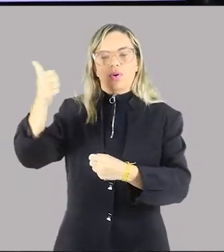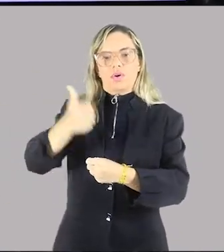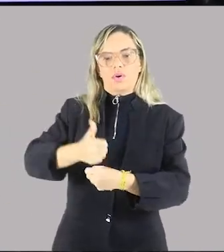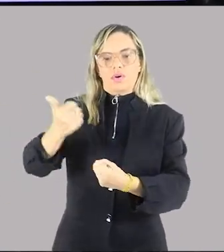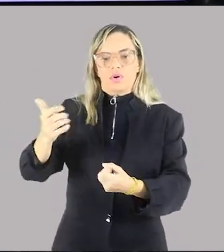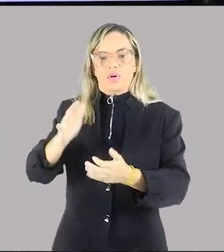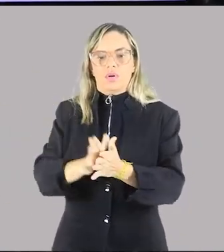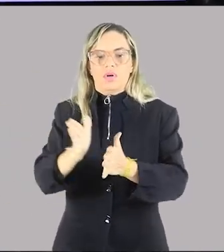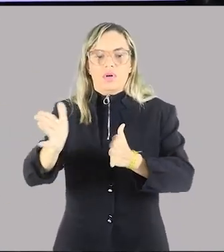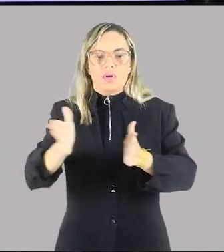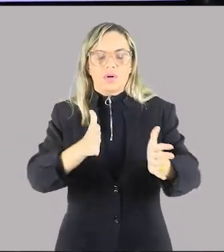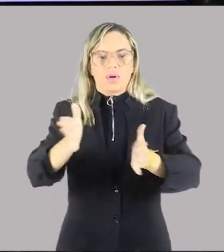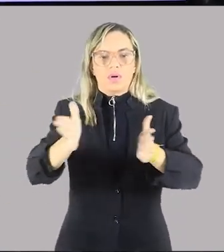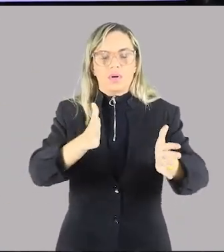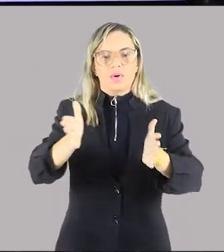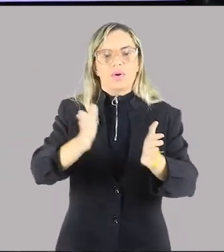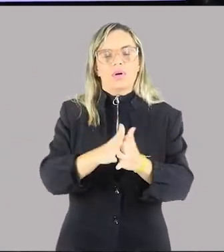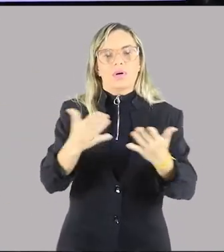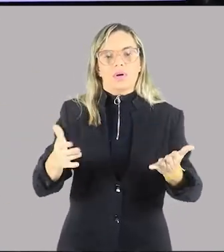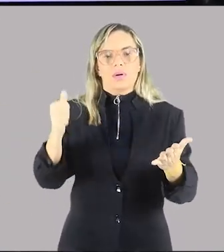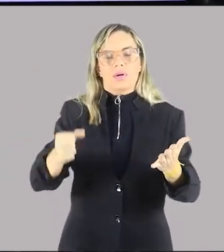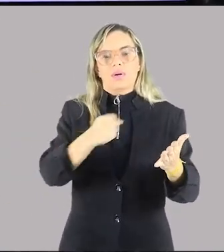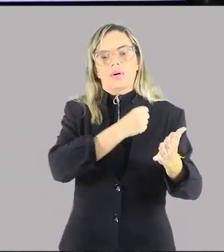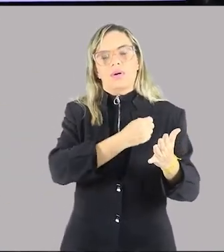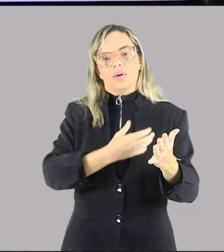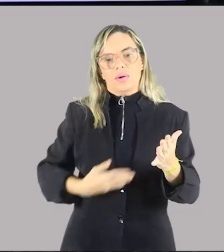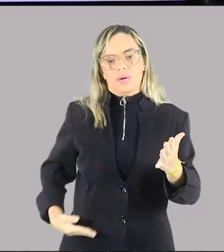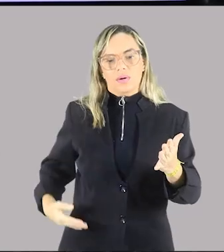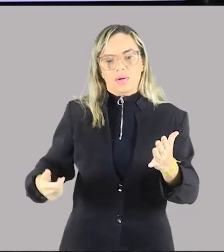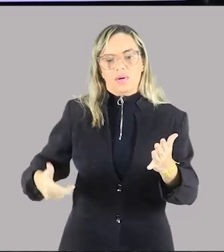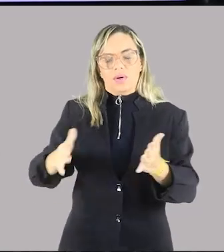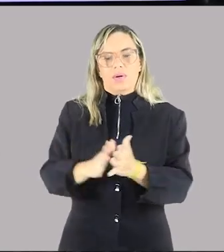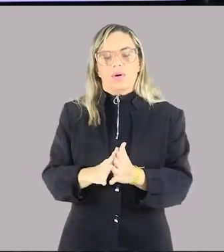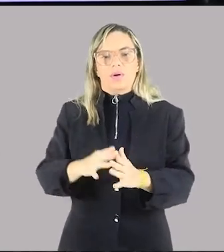aquela ação e necessariamente é necessário um instrumento,